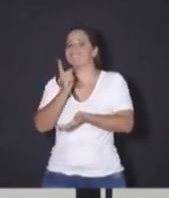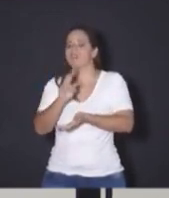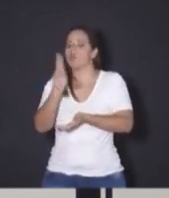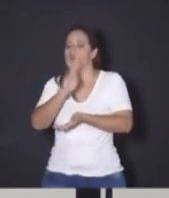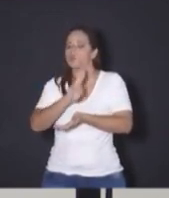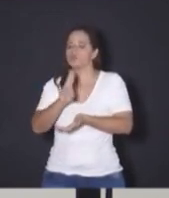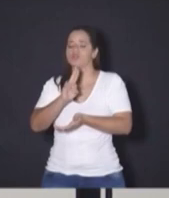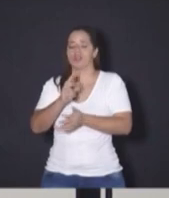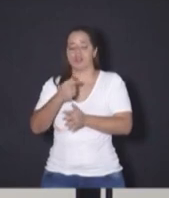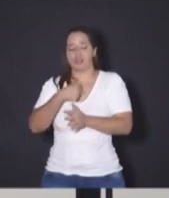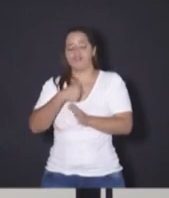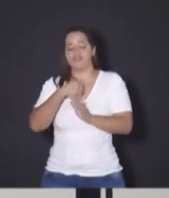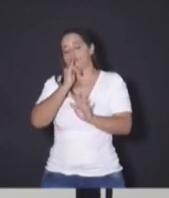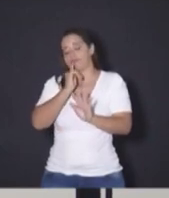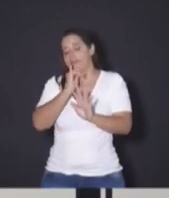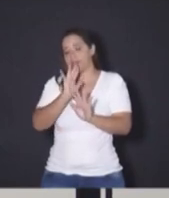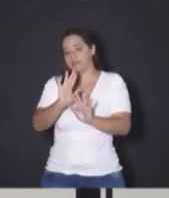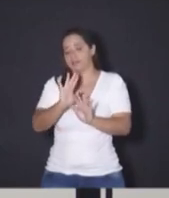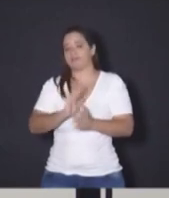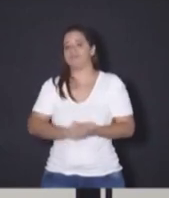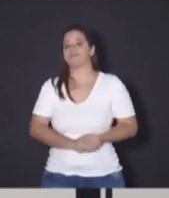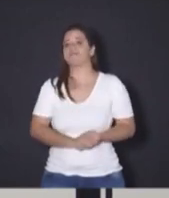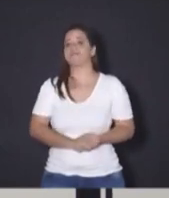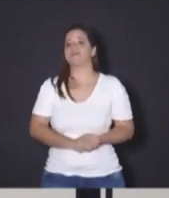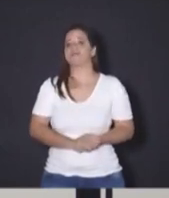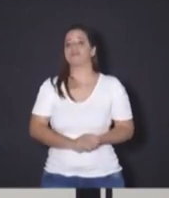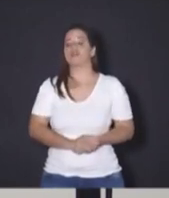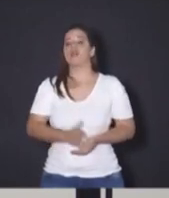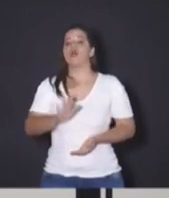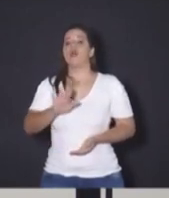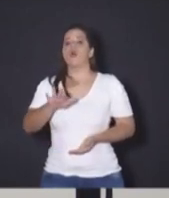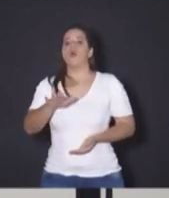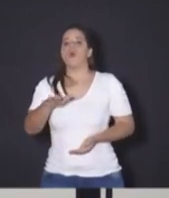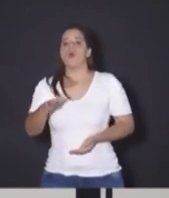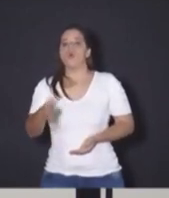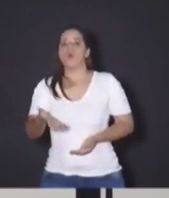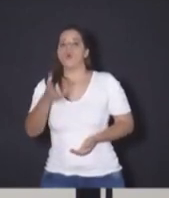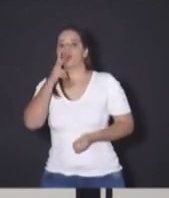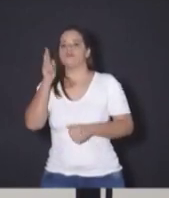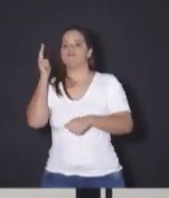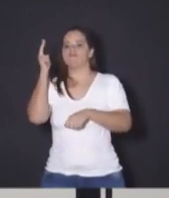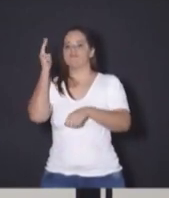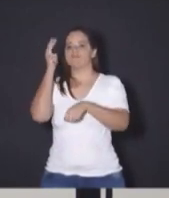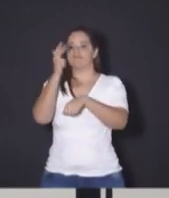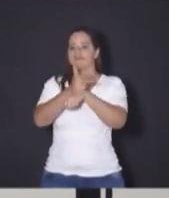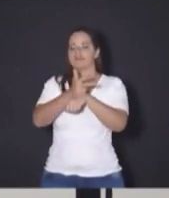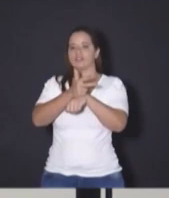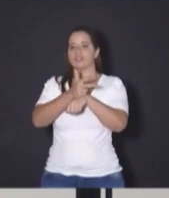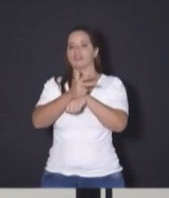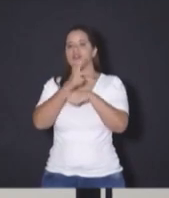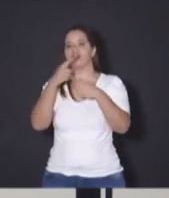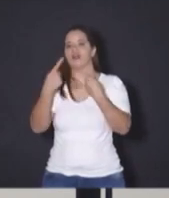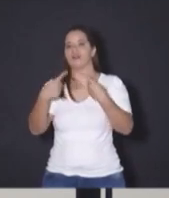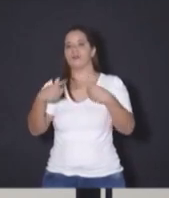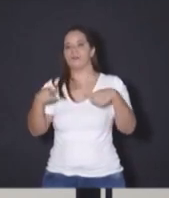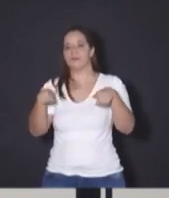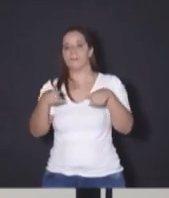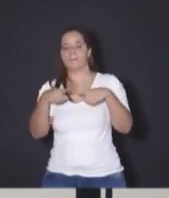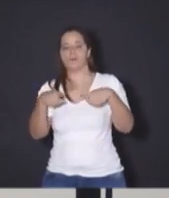eu fiquei muito... Eu vou dar um exemplo mesmo. Quando se gravou a cantiga...